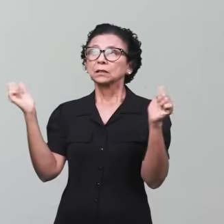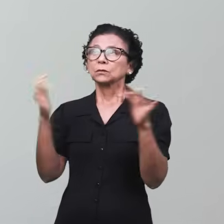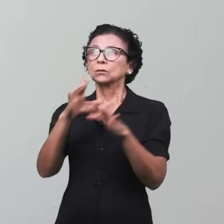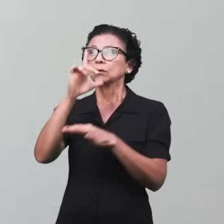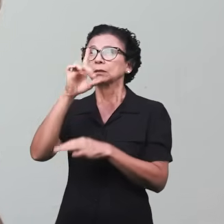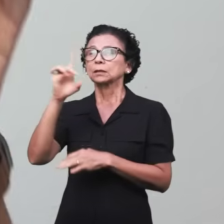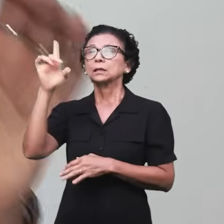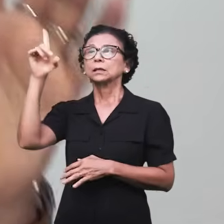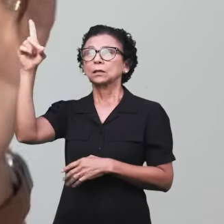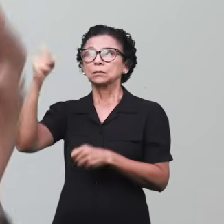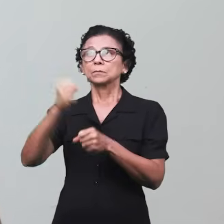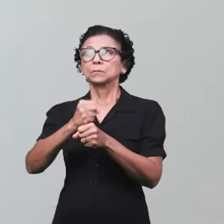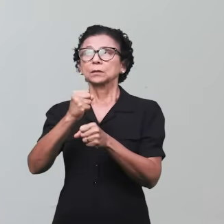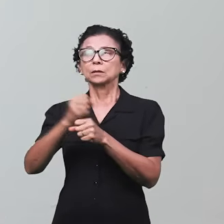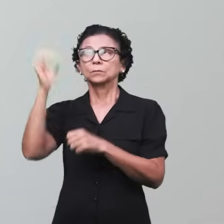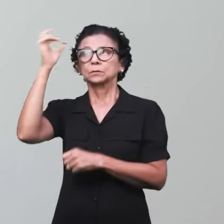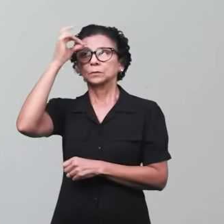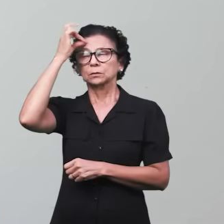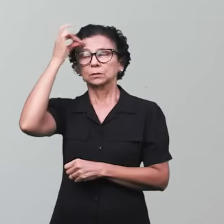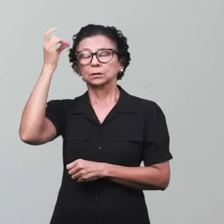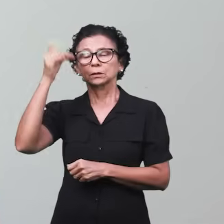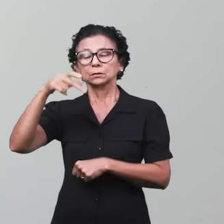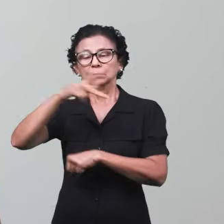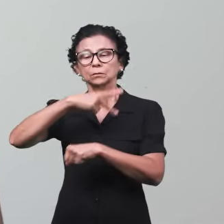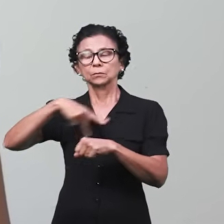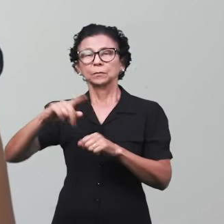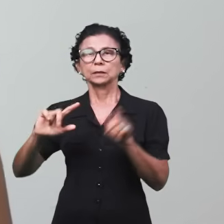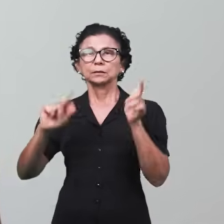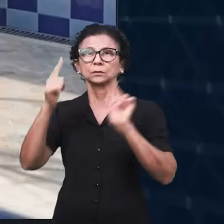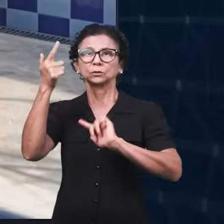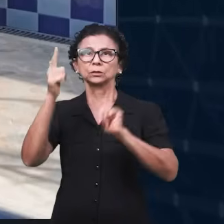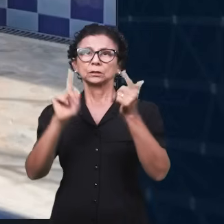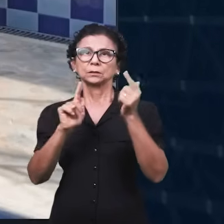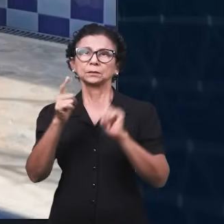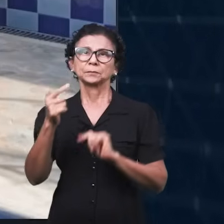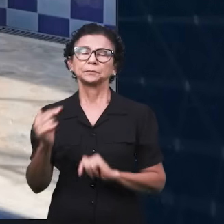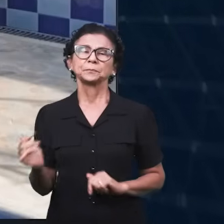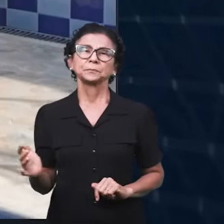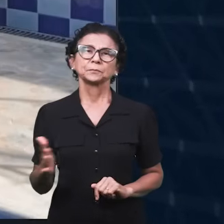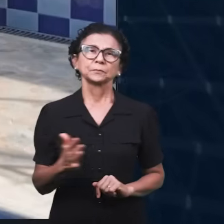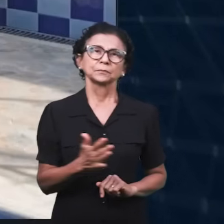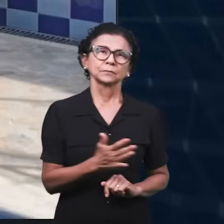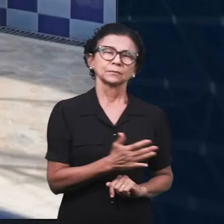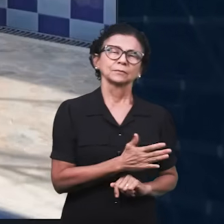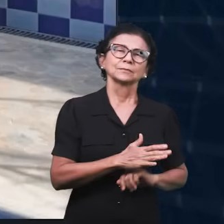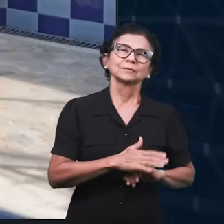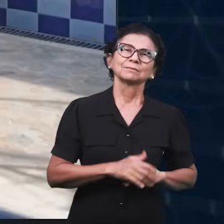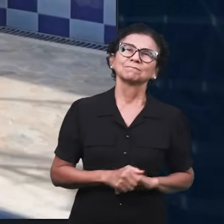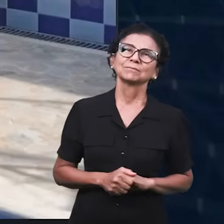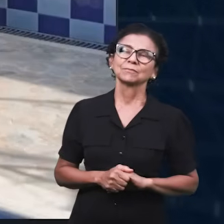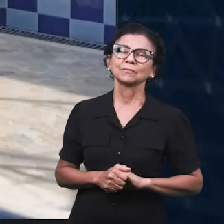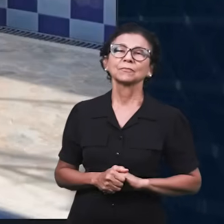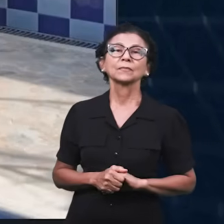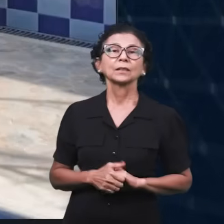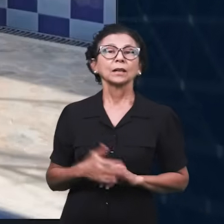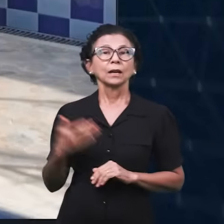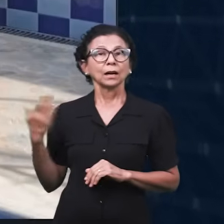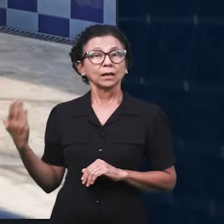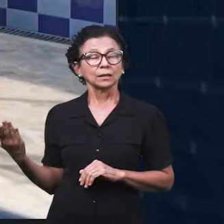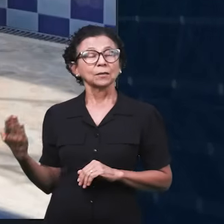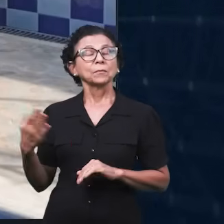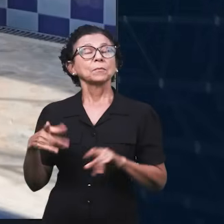no Chile. Grandes coisas o Senhor tem feito por nós. A igreja na Colômbia viveu recentemente um